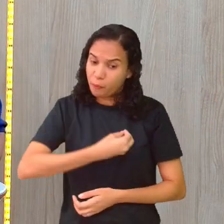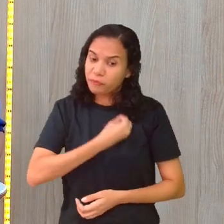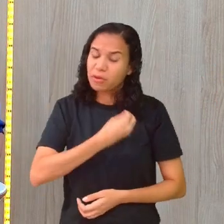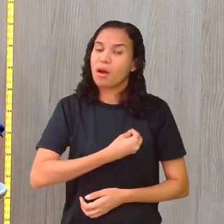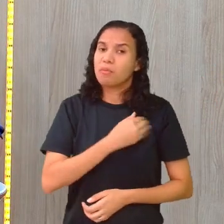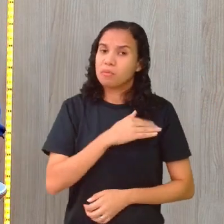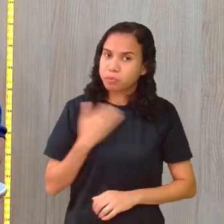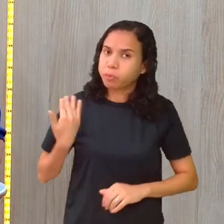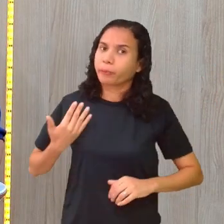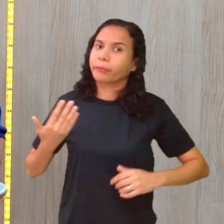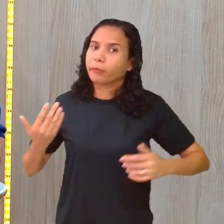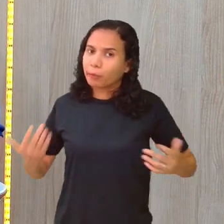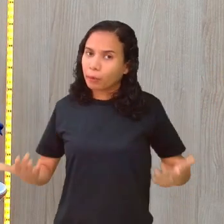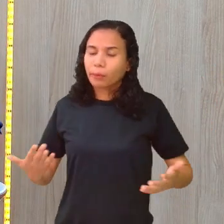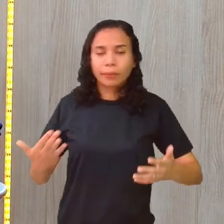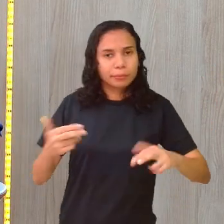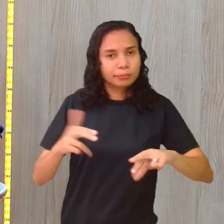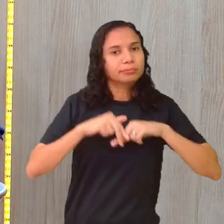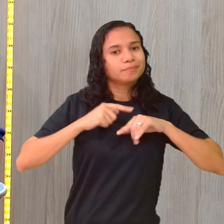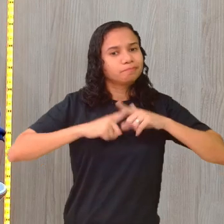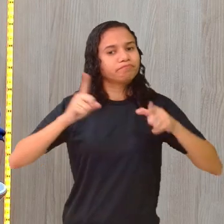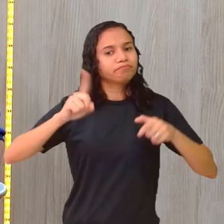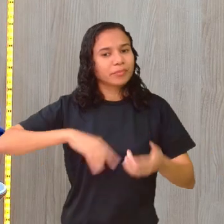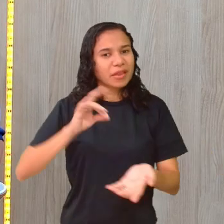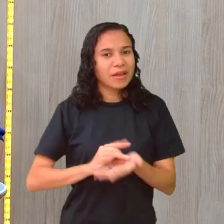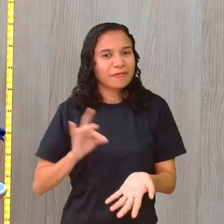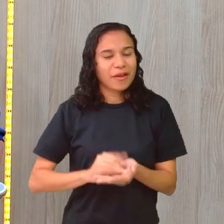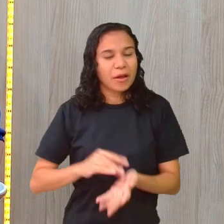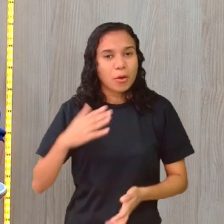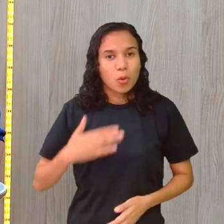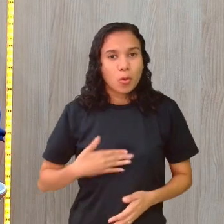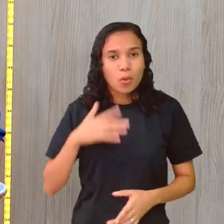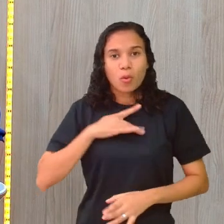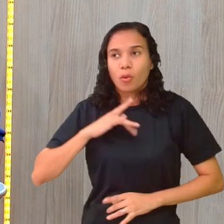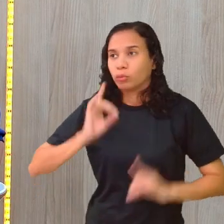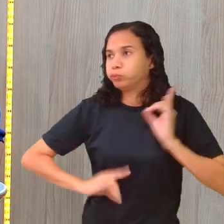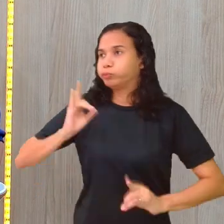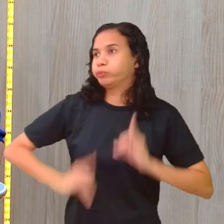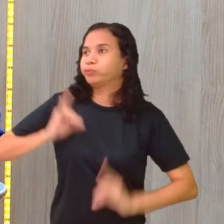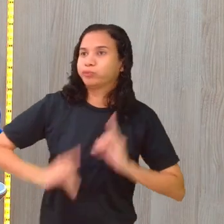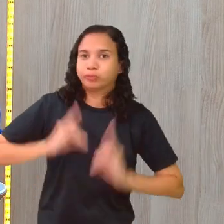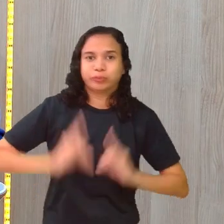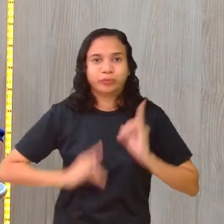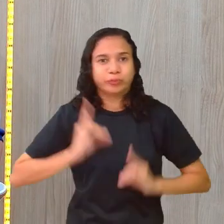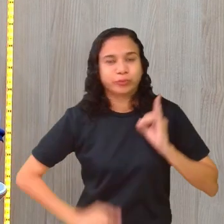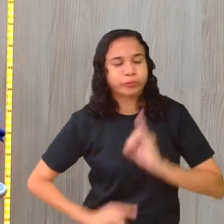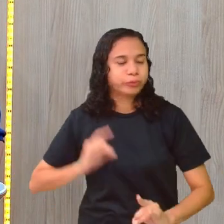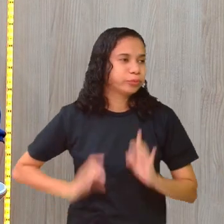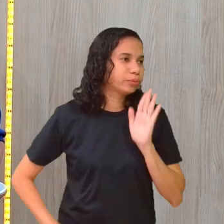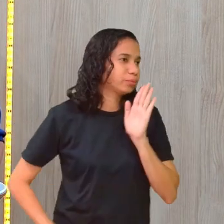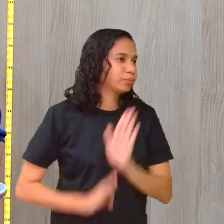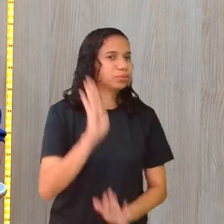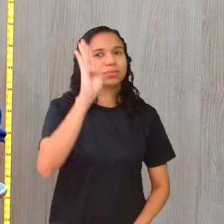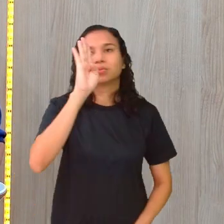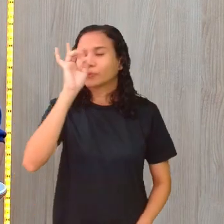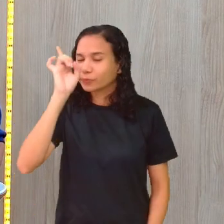viu? Perigosíssimo. E deve ser uma adrenalina para essa galera, viu? Que